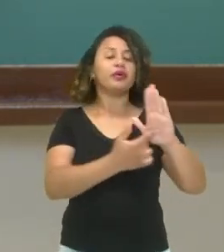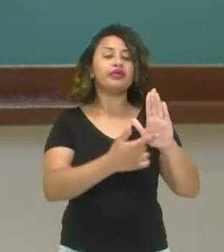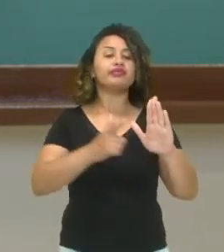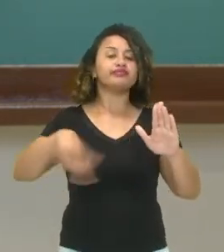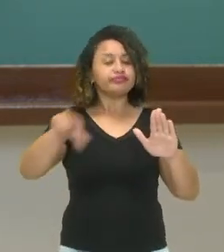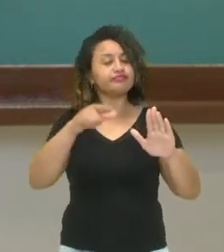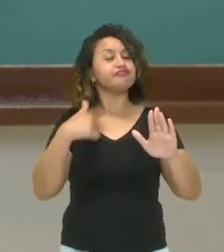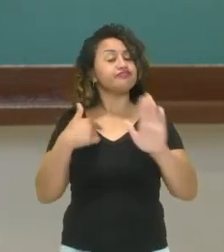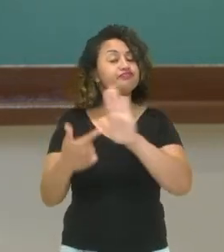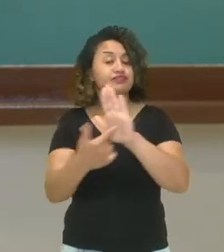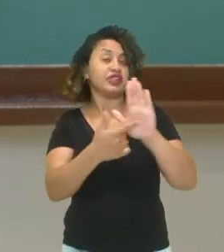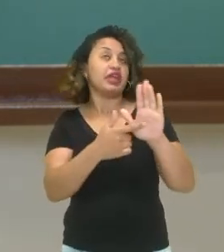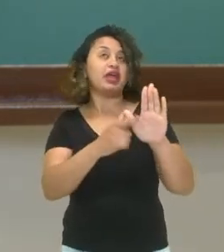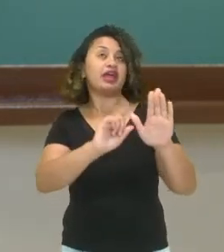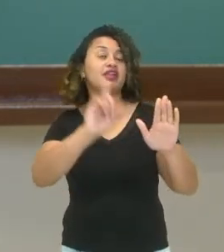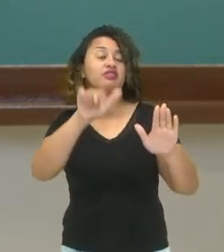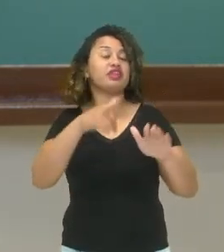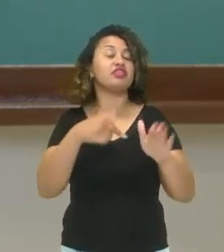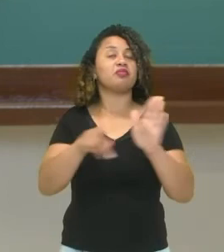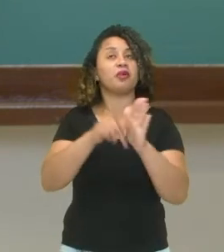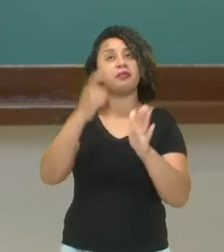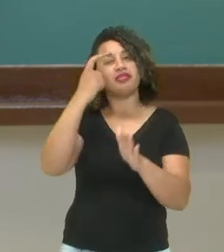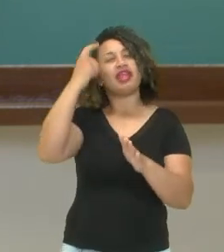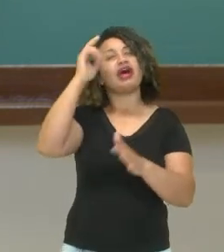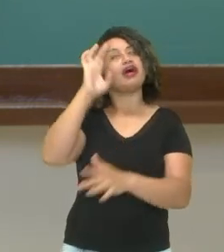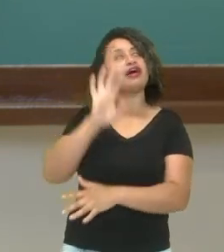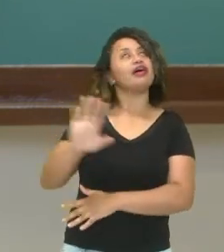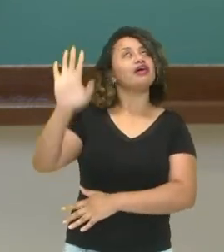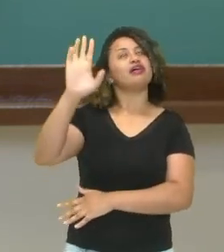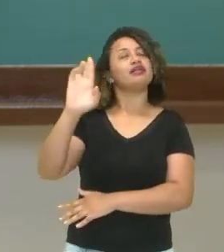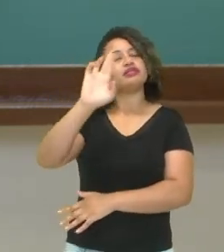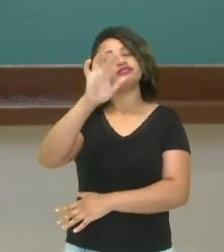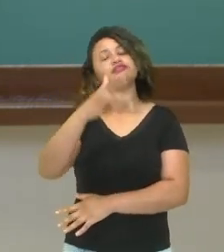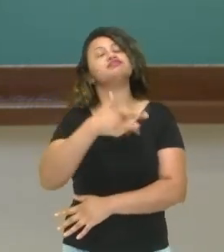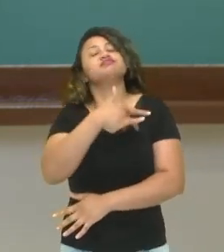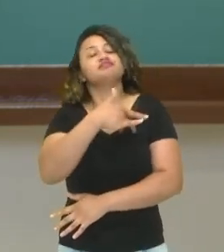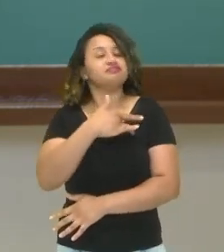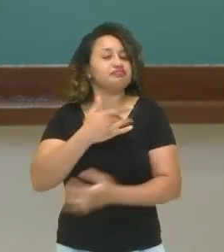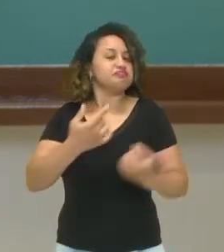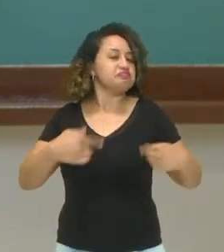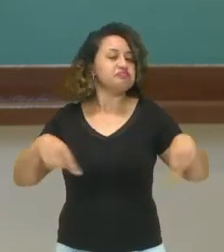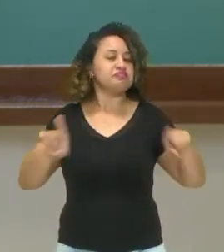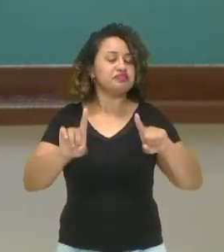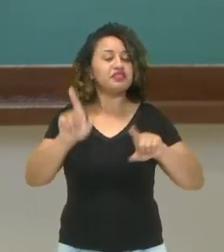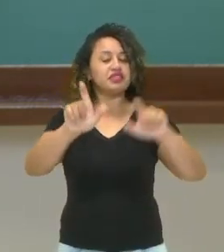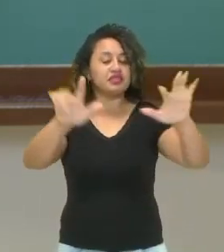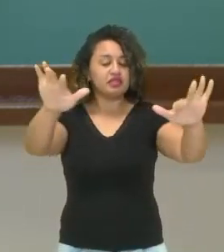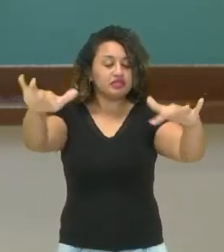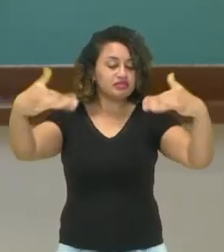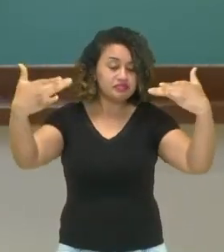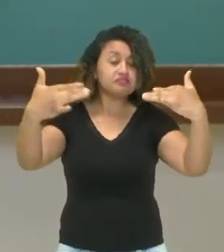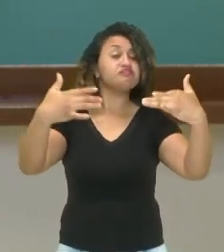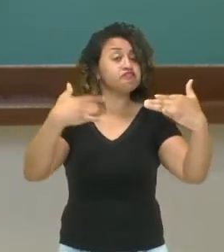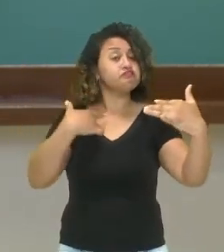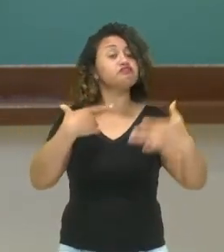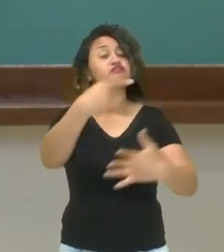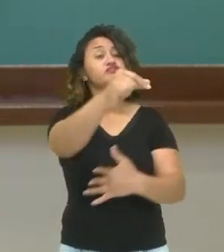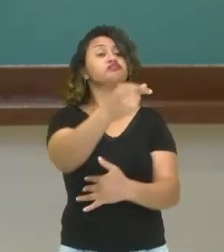sejam idealizados, romantizados, que façam com que os espectadores, os visitantes, saiam de lá